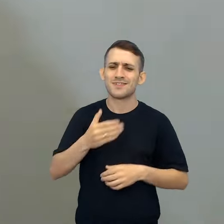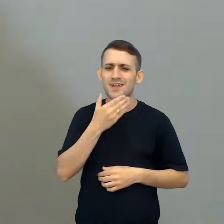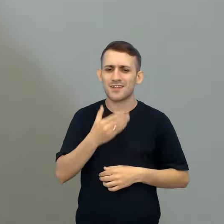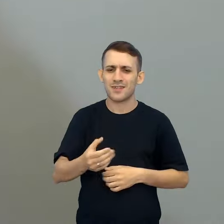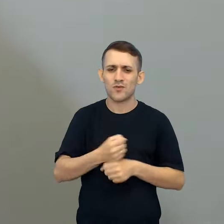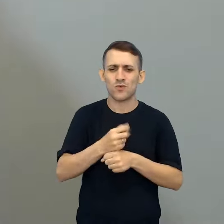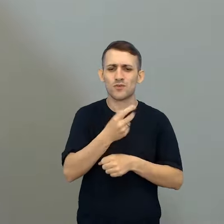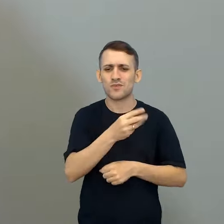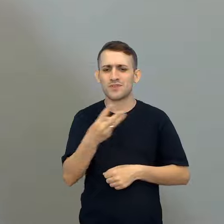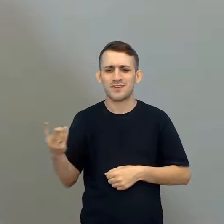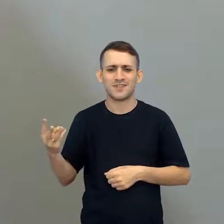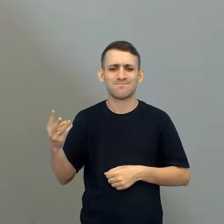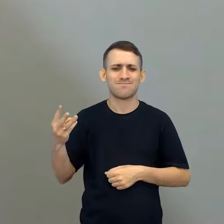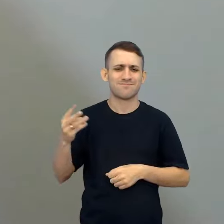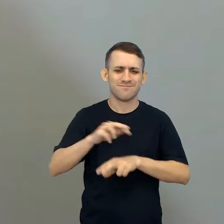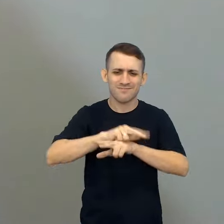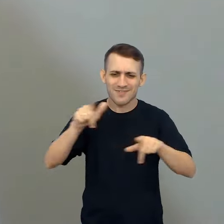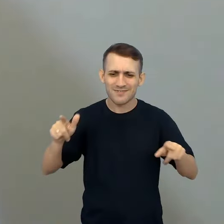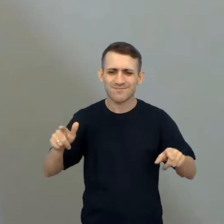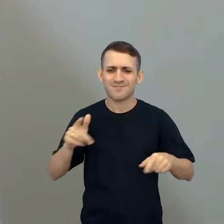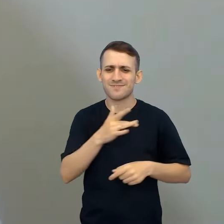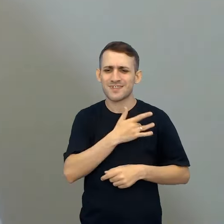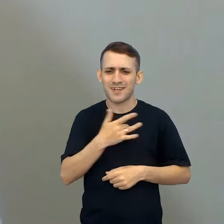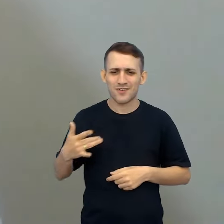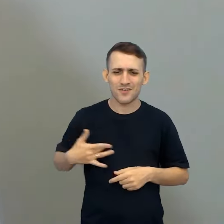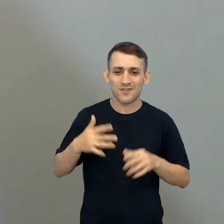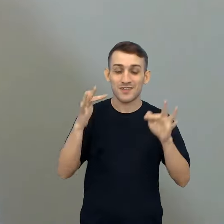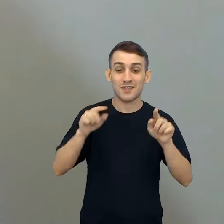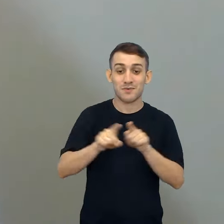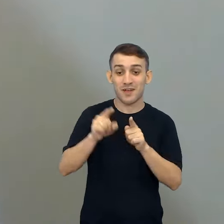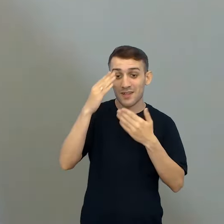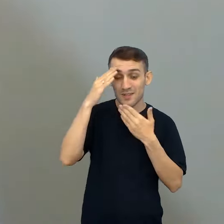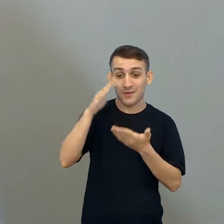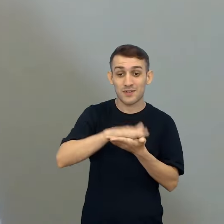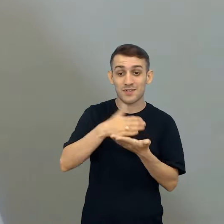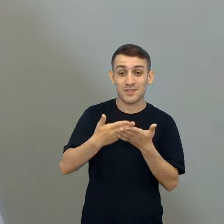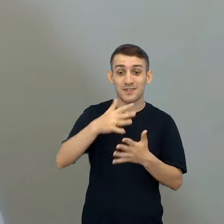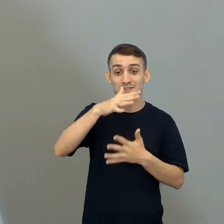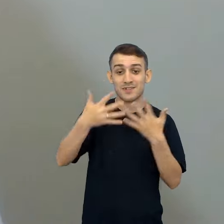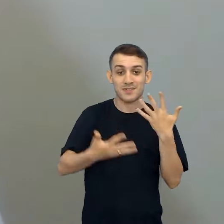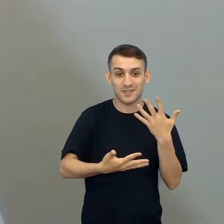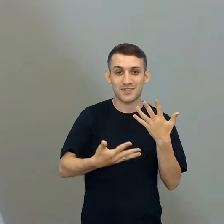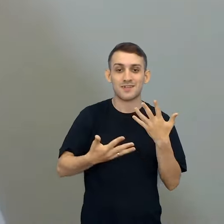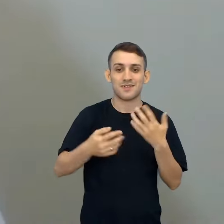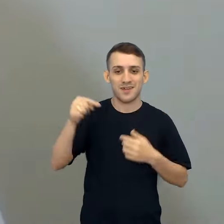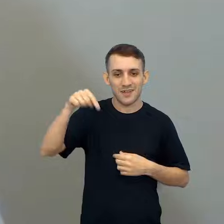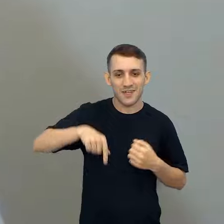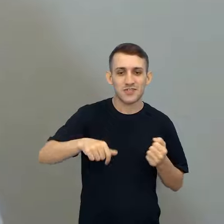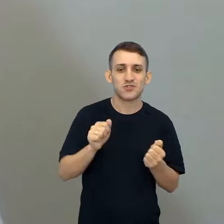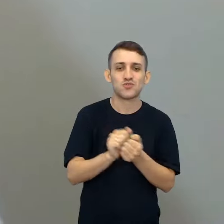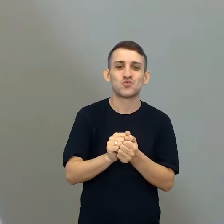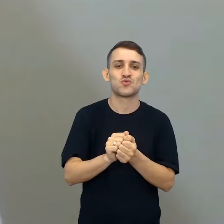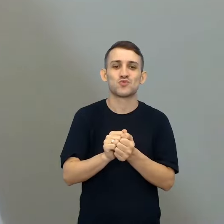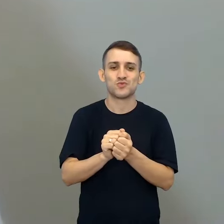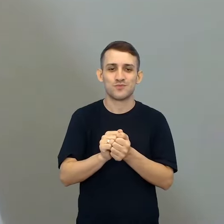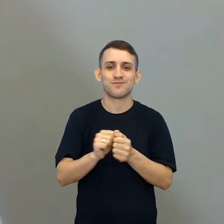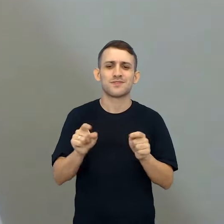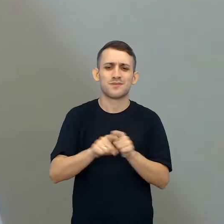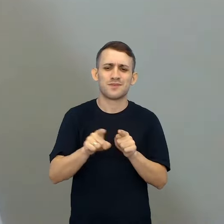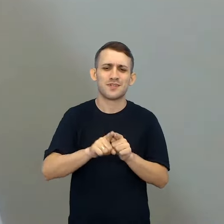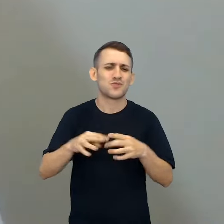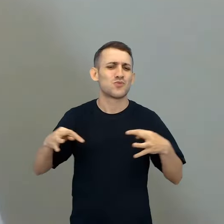2023 cheio de saúde e felicidade, agradecendo aos intérpretes de Libras, aqui estiveram, a Poli também,